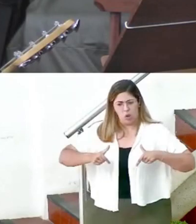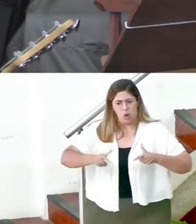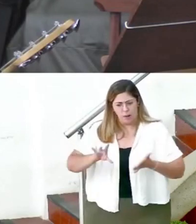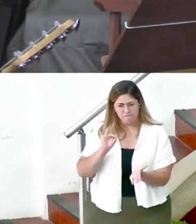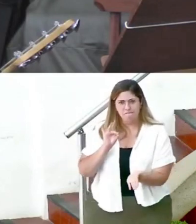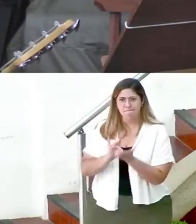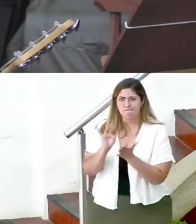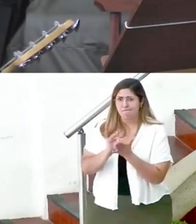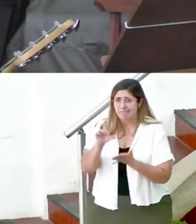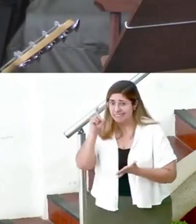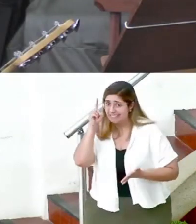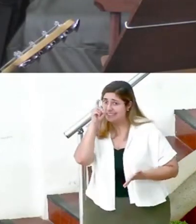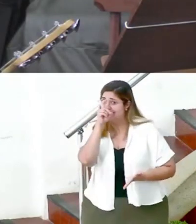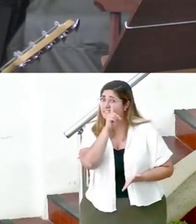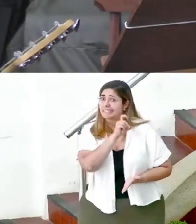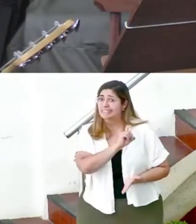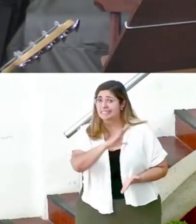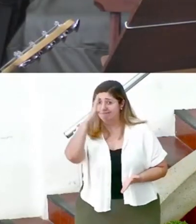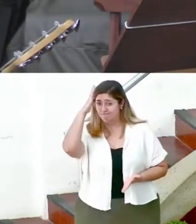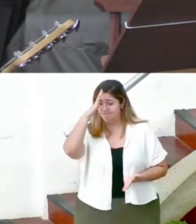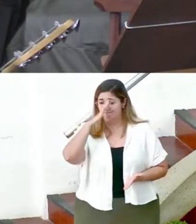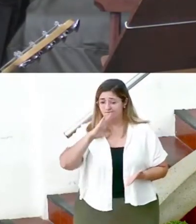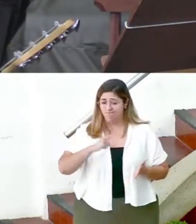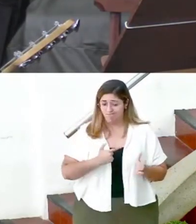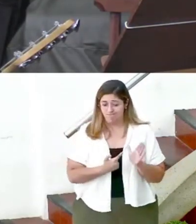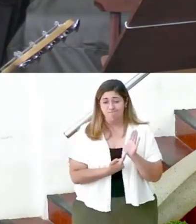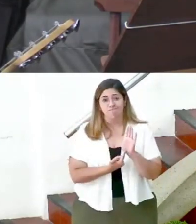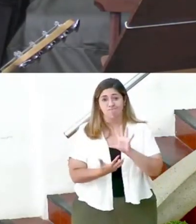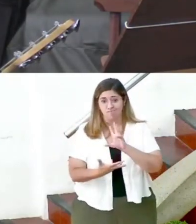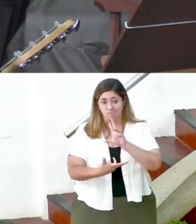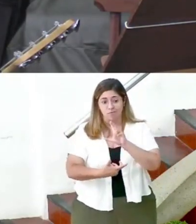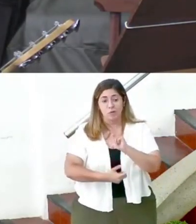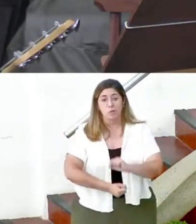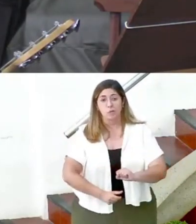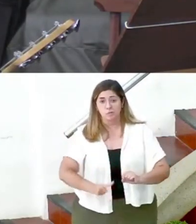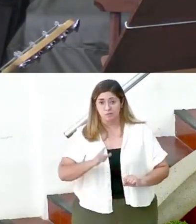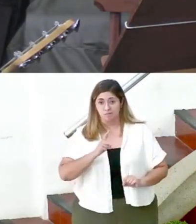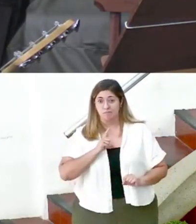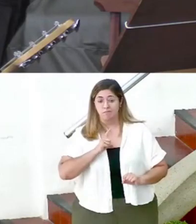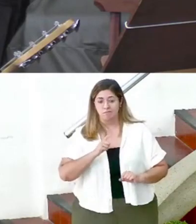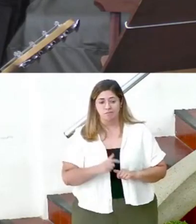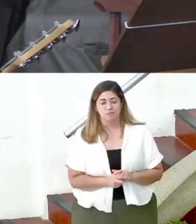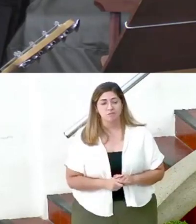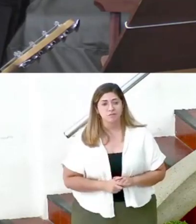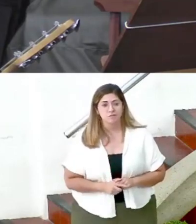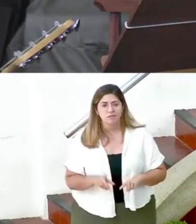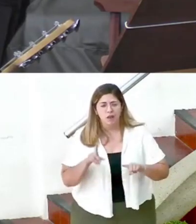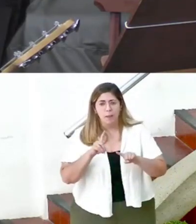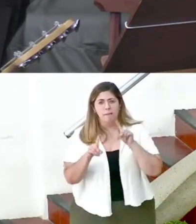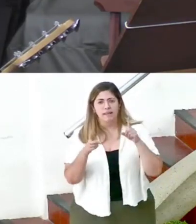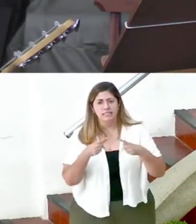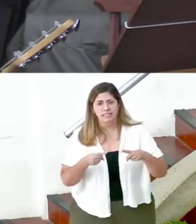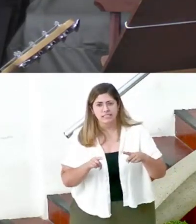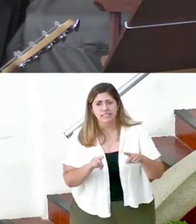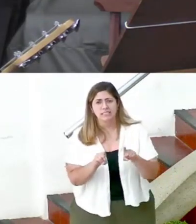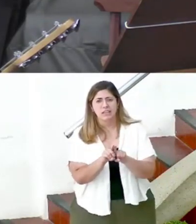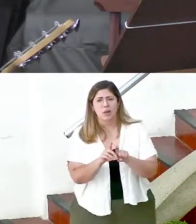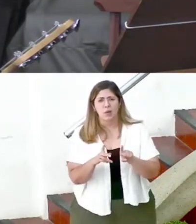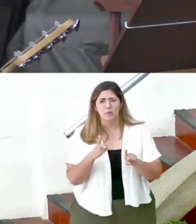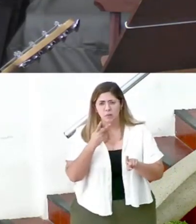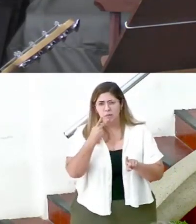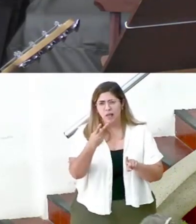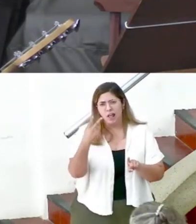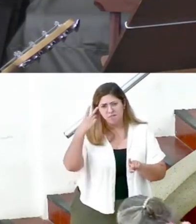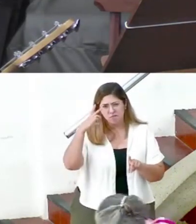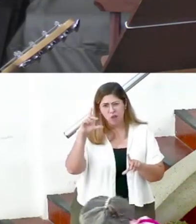das piores expressões do mal que nós tenhamos notícia. E então, tem um fato, um recorte mesmo